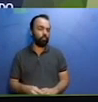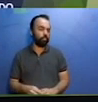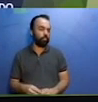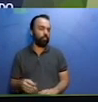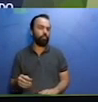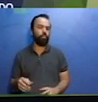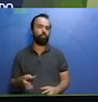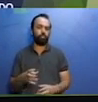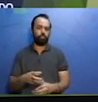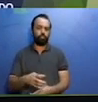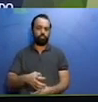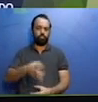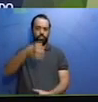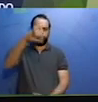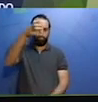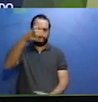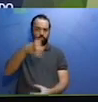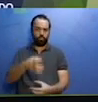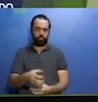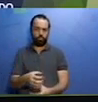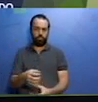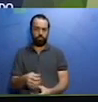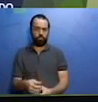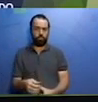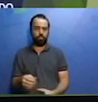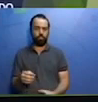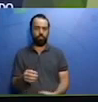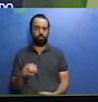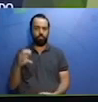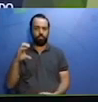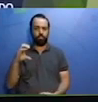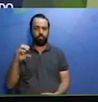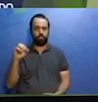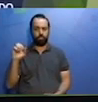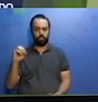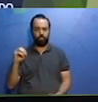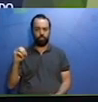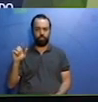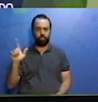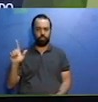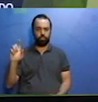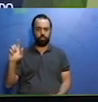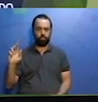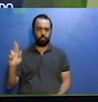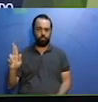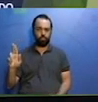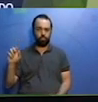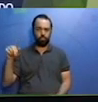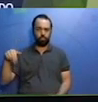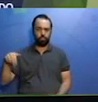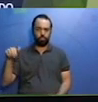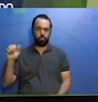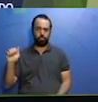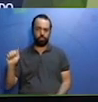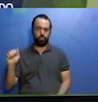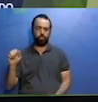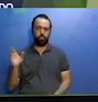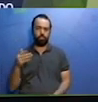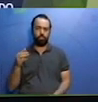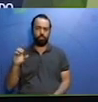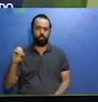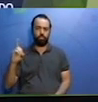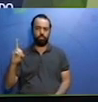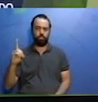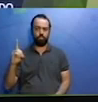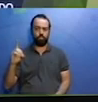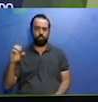de fracionamento, que ela só tem aqui na destilação fracionada. Então, essa coluna é um tubo de vidro